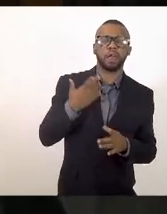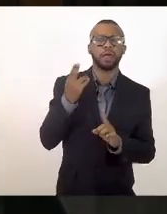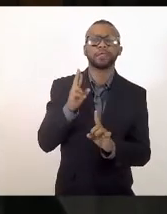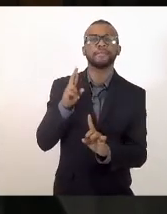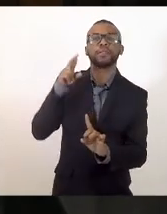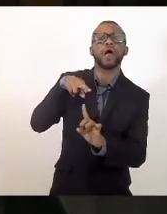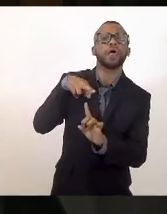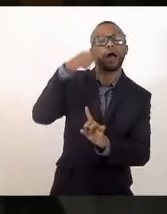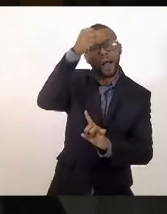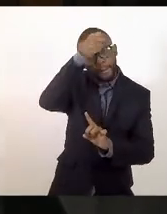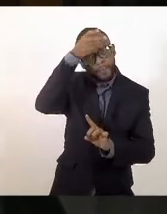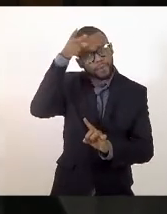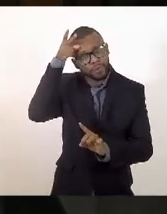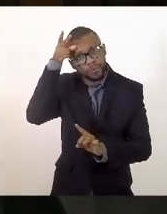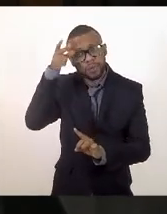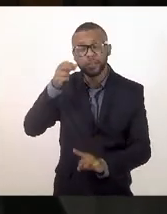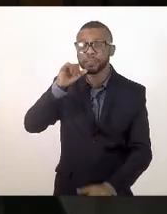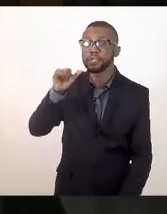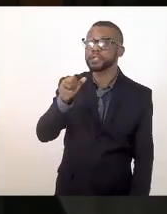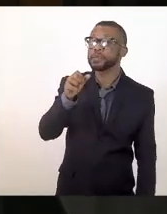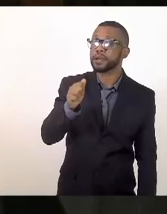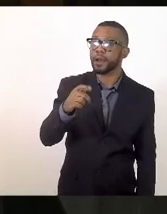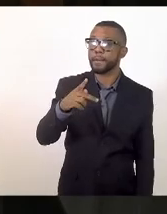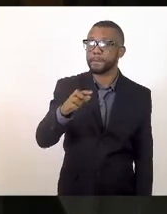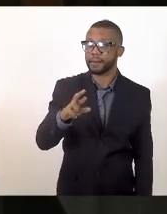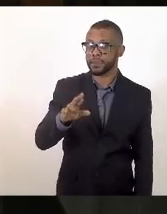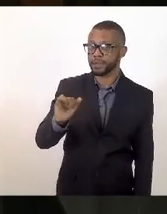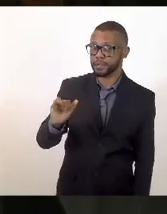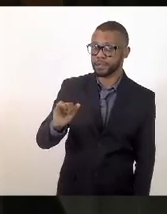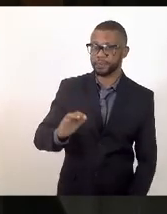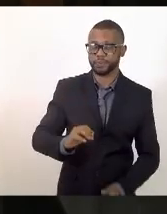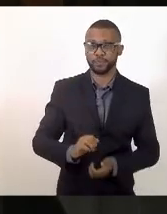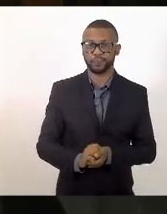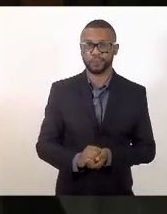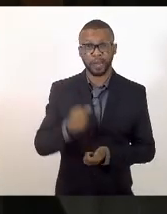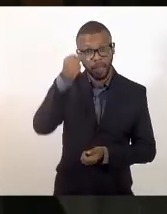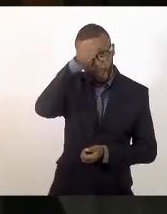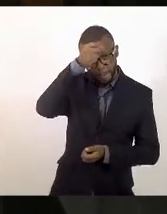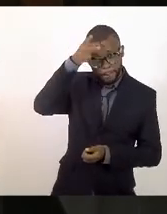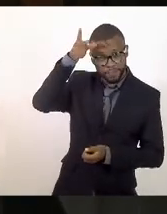Prefeitura Municipal de Japeri. A Prefeitura de